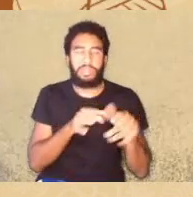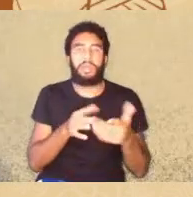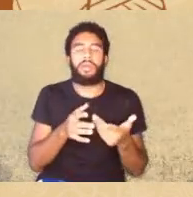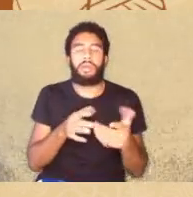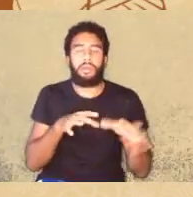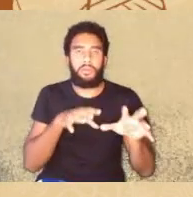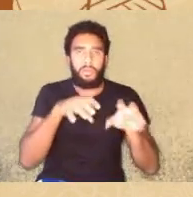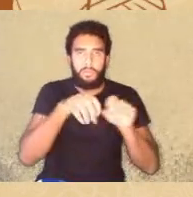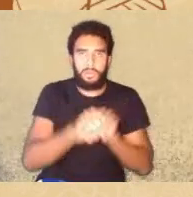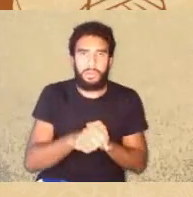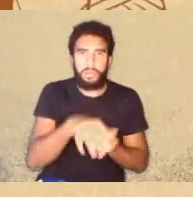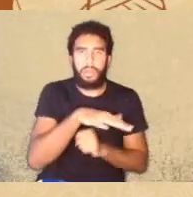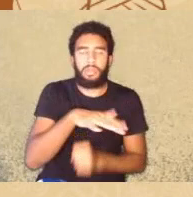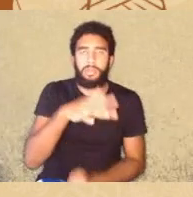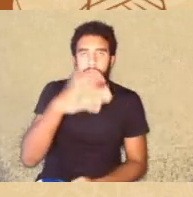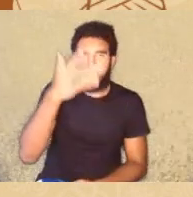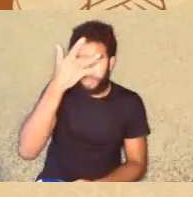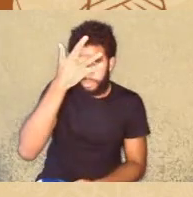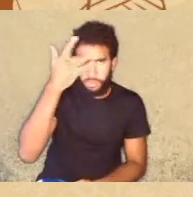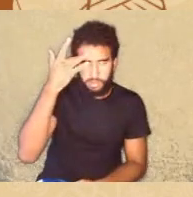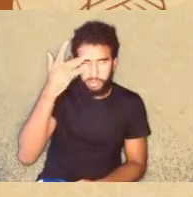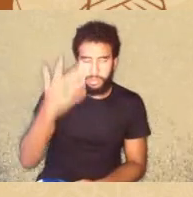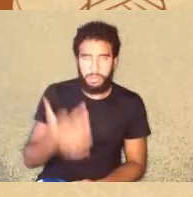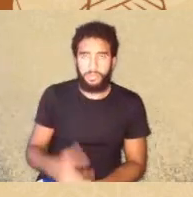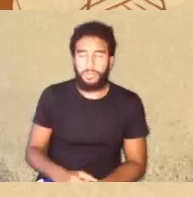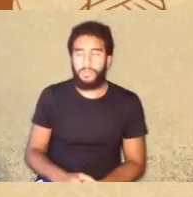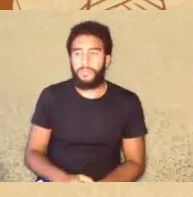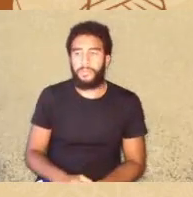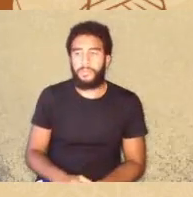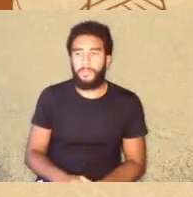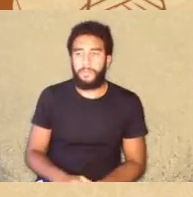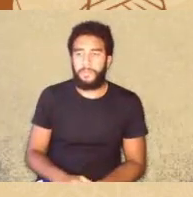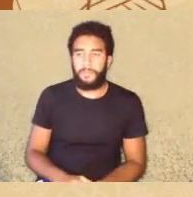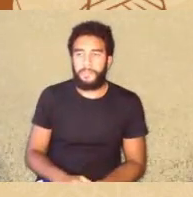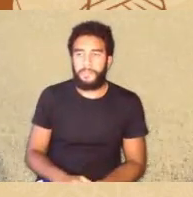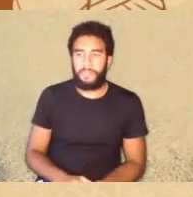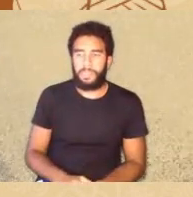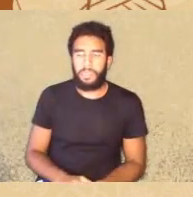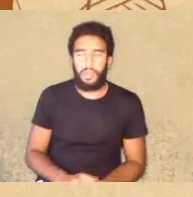tem uma coisa, que é isso que o Guilherme apontou, muito elitista também,